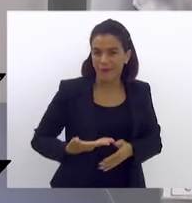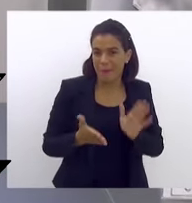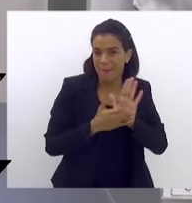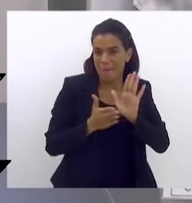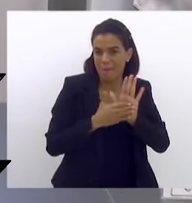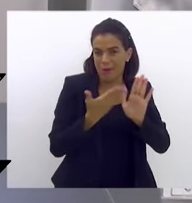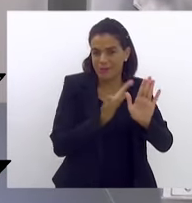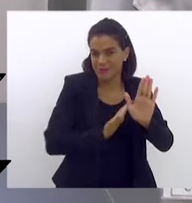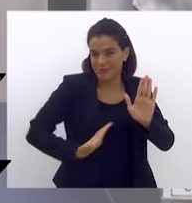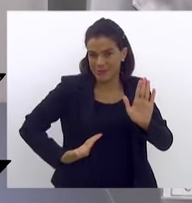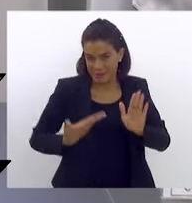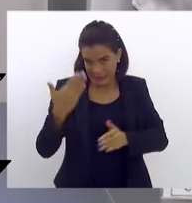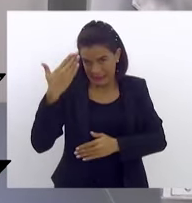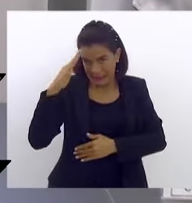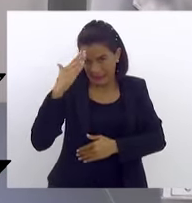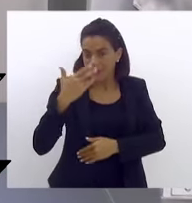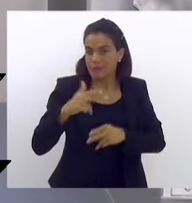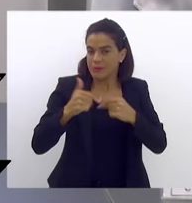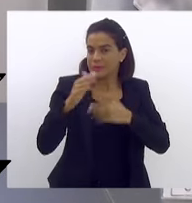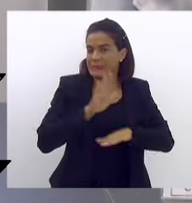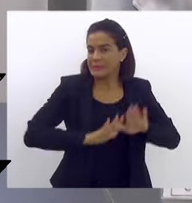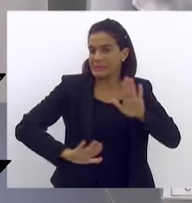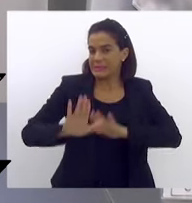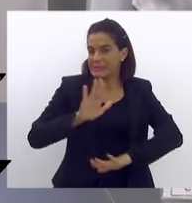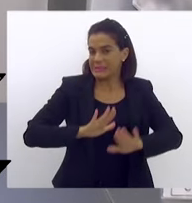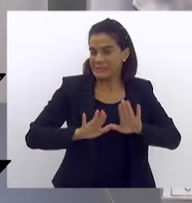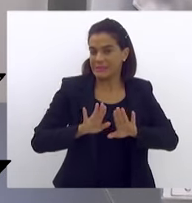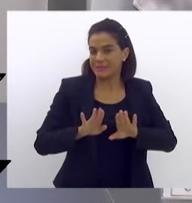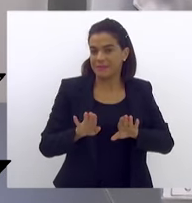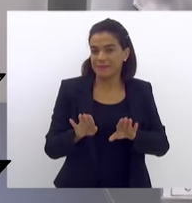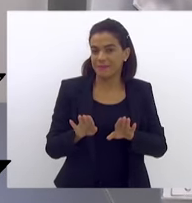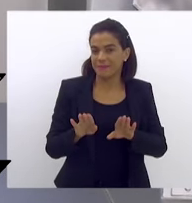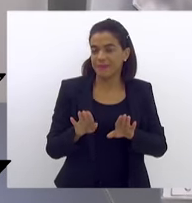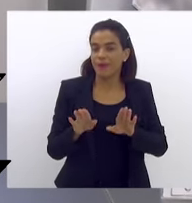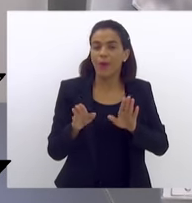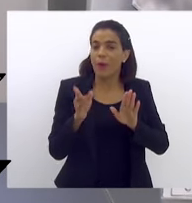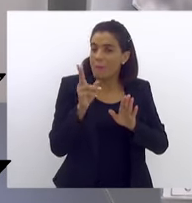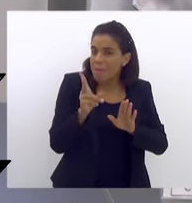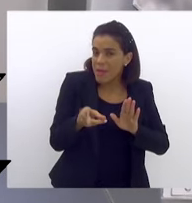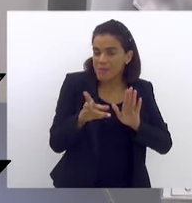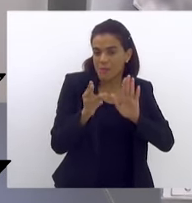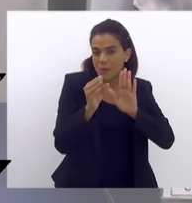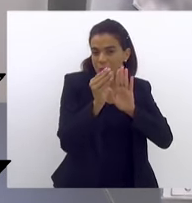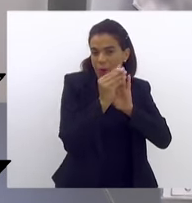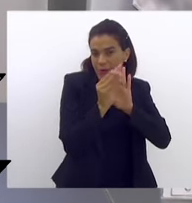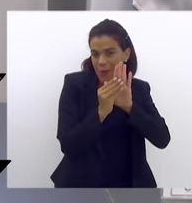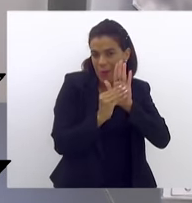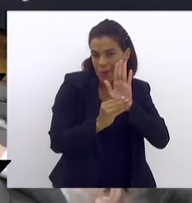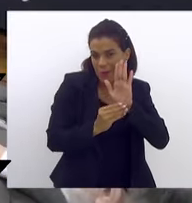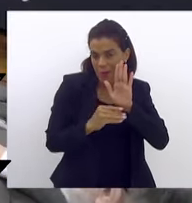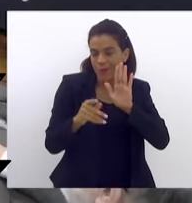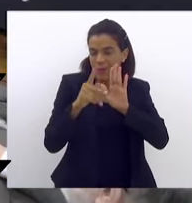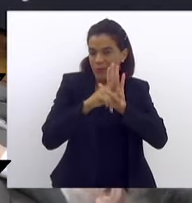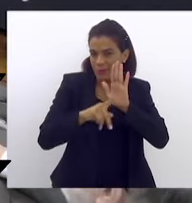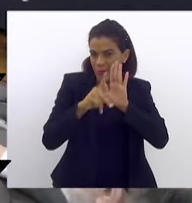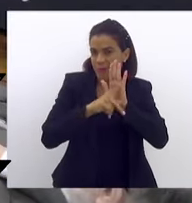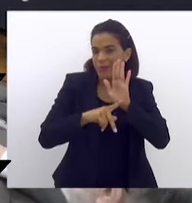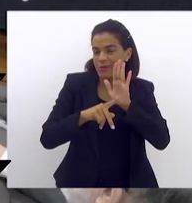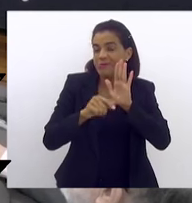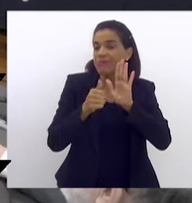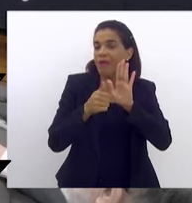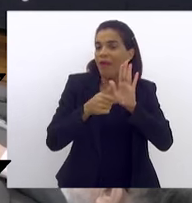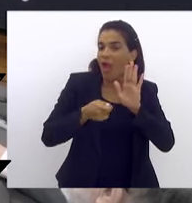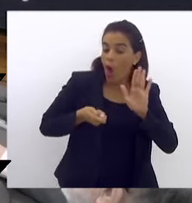a minha cautela nos termos entendeu próprio conteúdo desculpa Presidente mas o próprio conteúdo do projeto traz consigo é